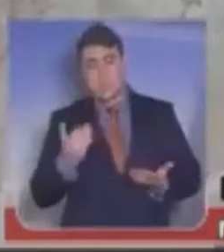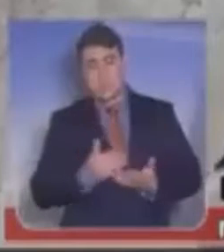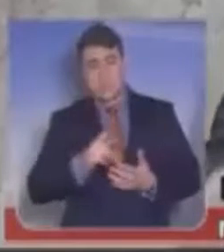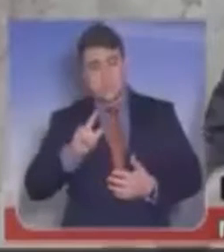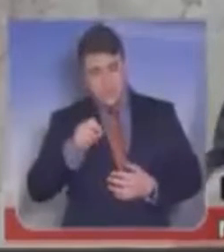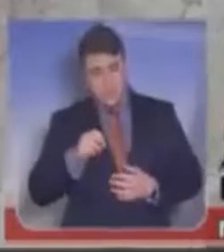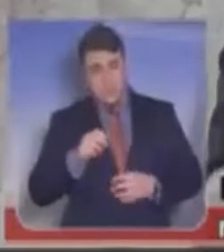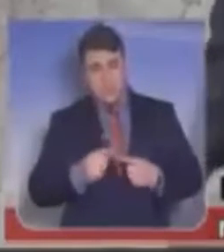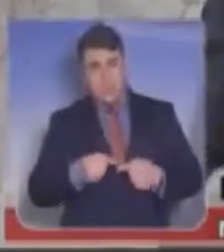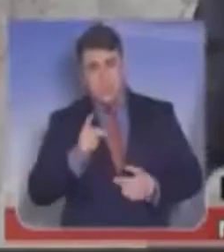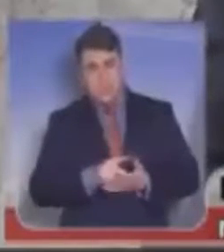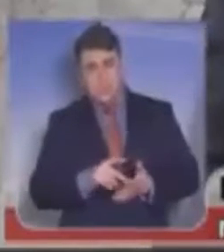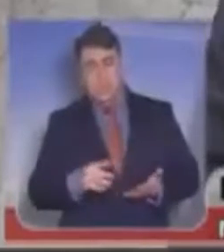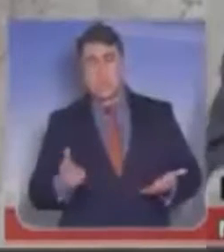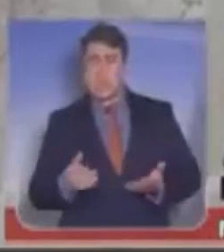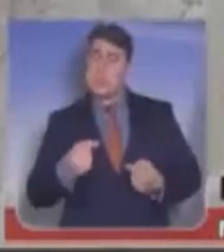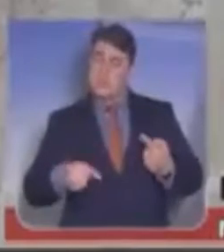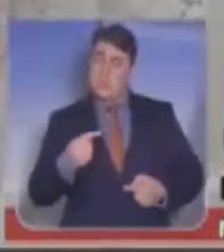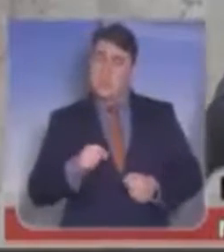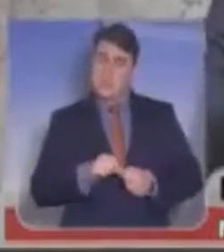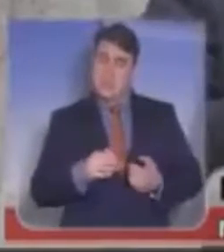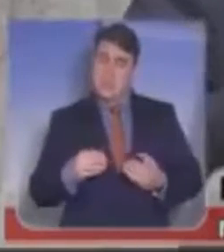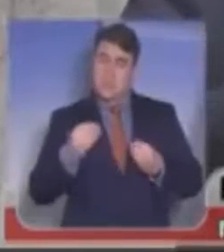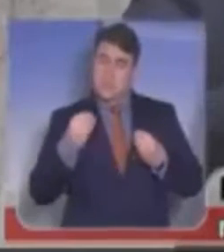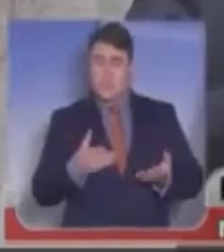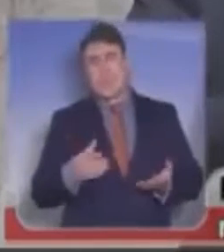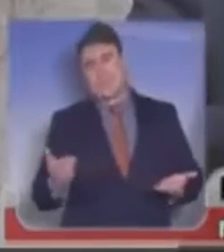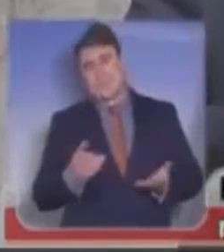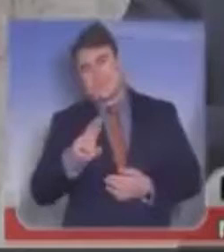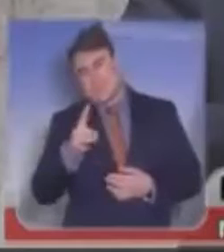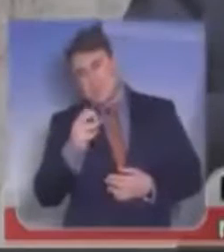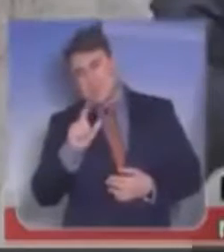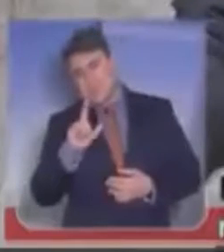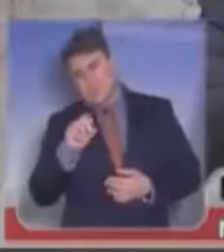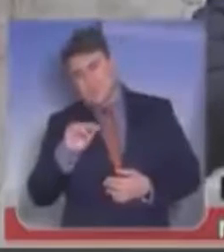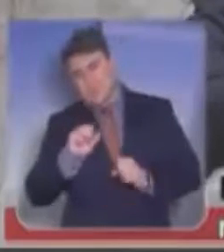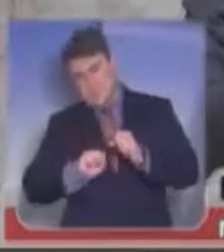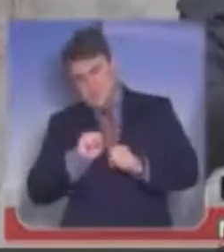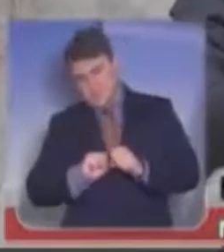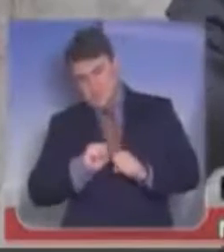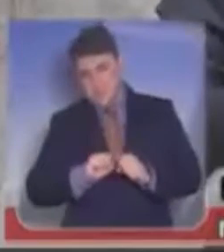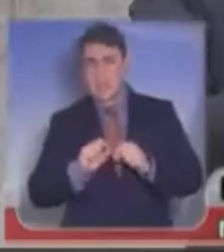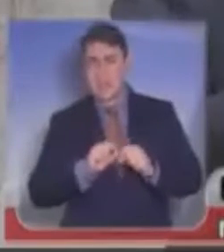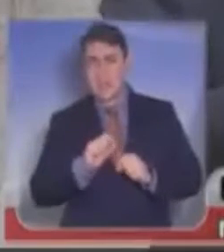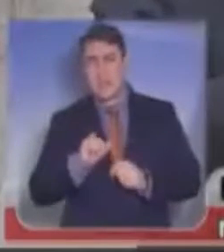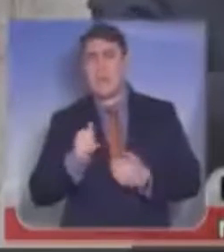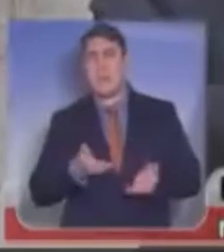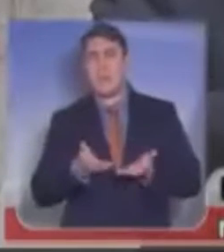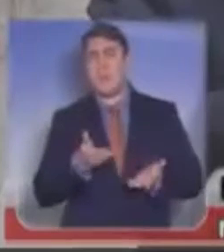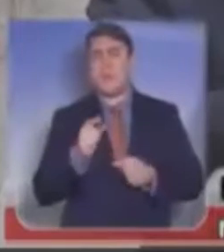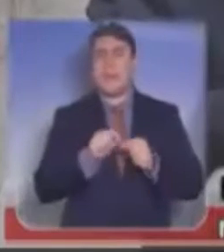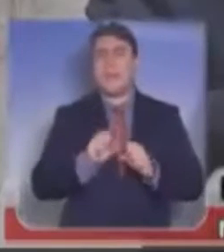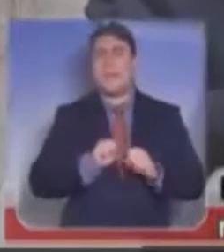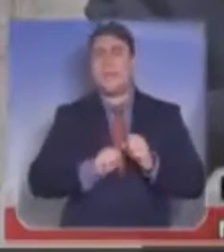lixo essa é uma realidade era um debate a ser feito agora entregar por uma holding uma empresa em que se diz que quem vai cuidar da empresa